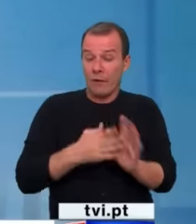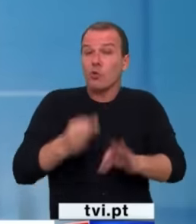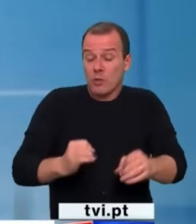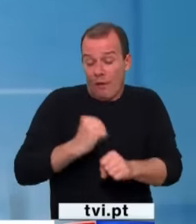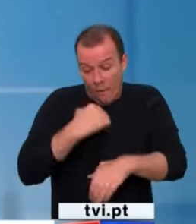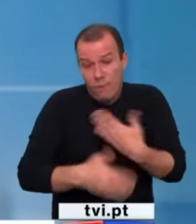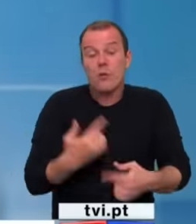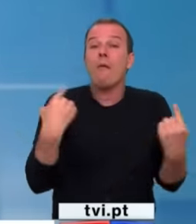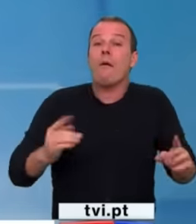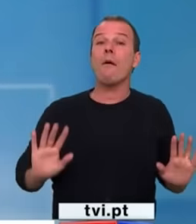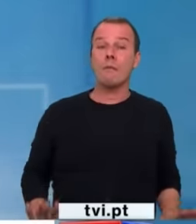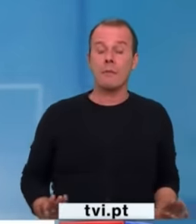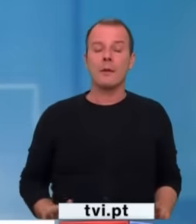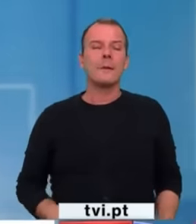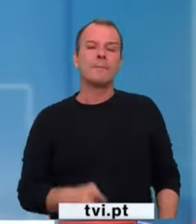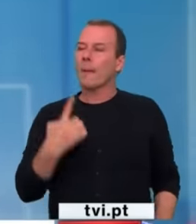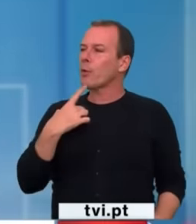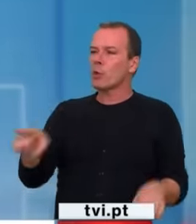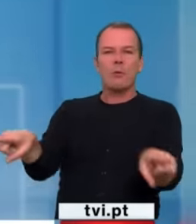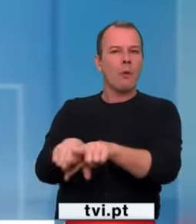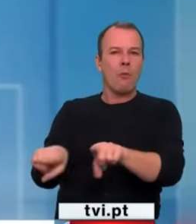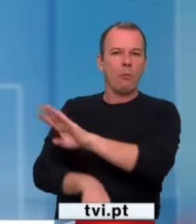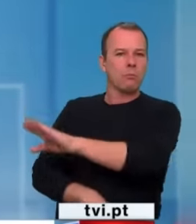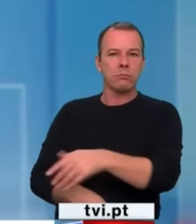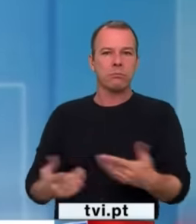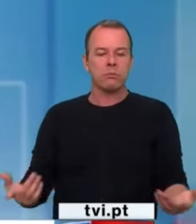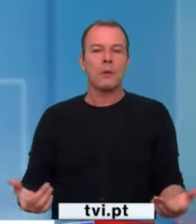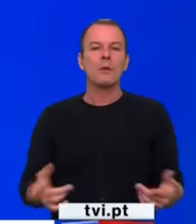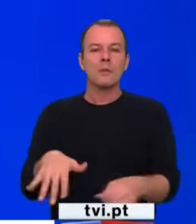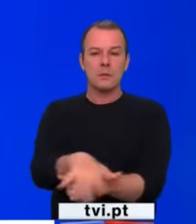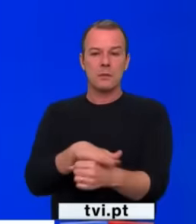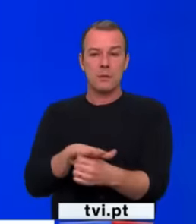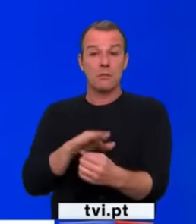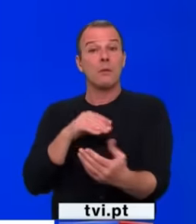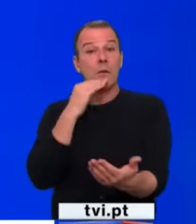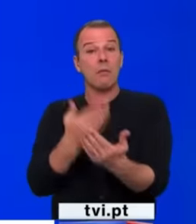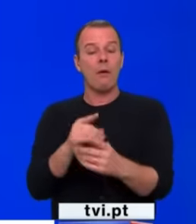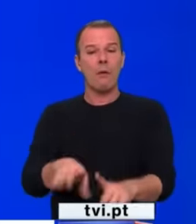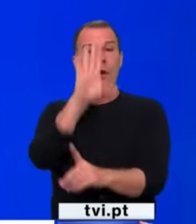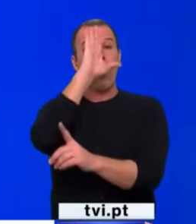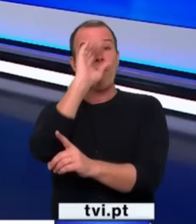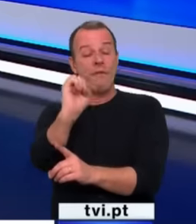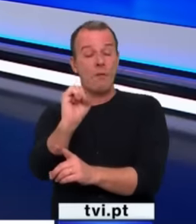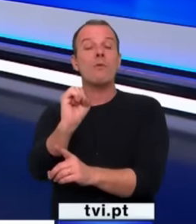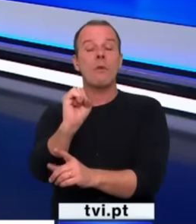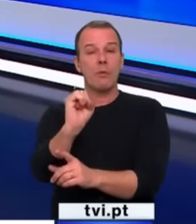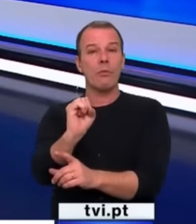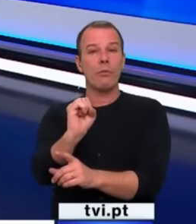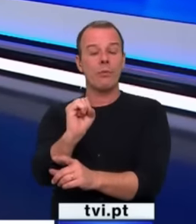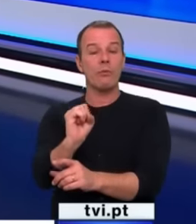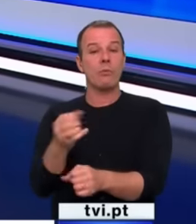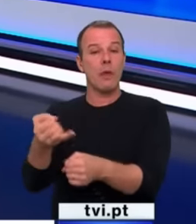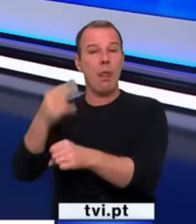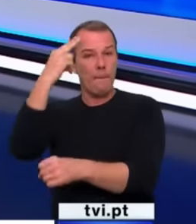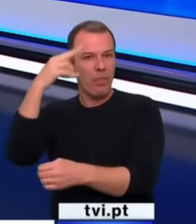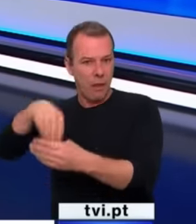Ventura, faço-lhe primeiro a mesma questão em relação a este caso que envolve membros do Governo Regional da Madeira